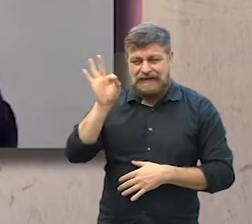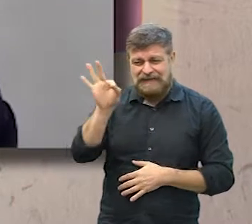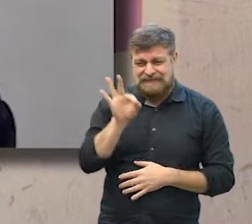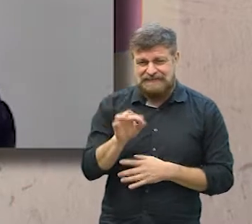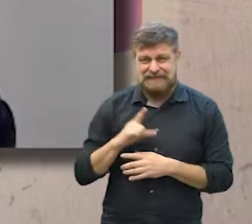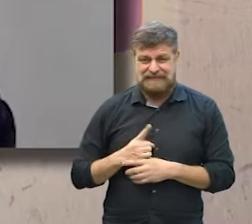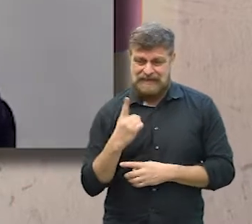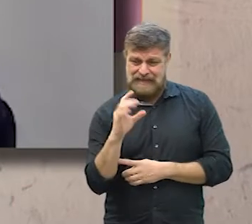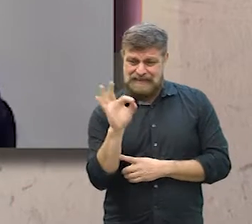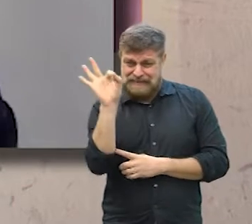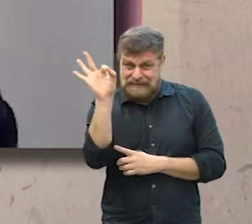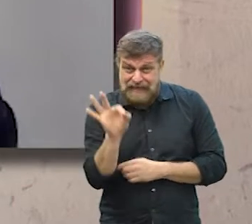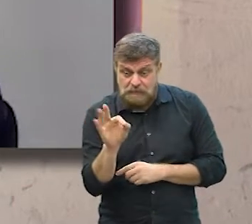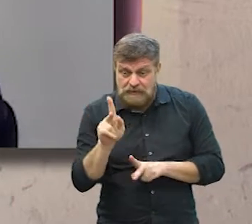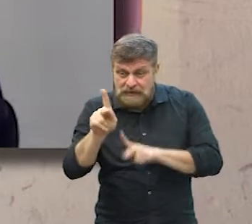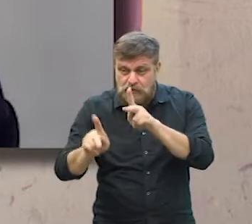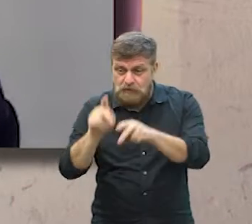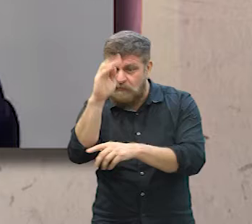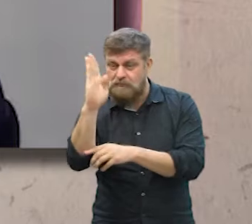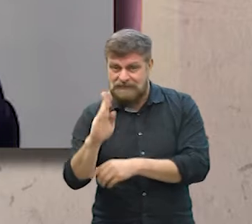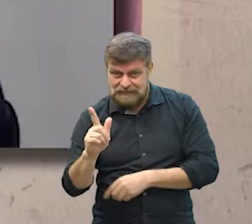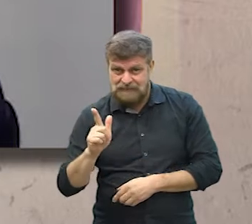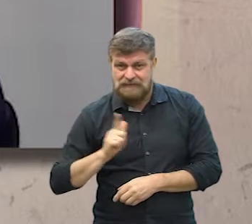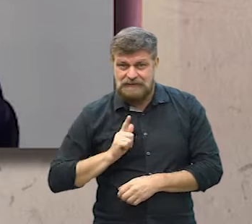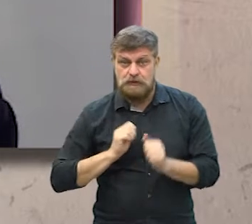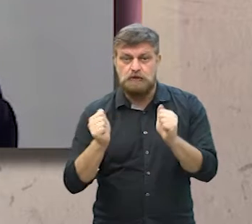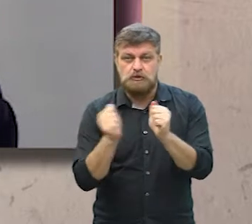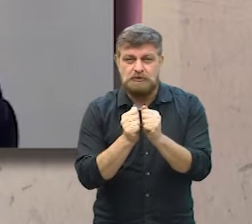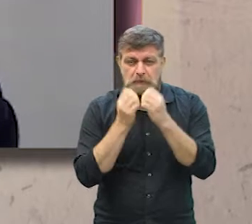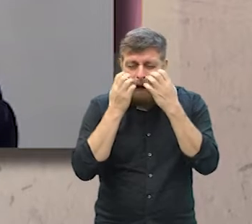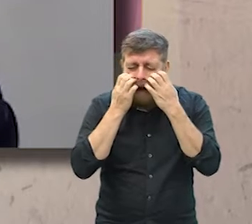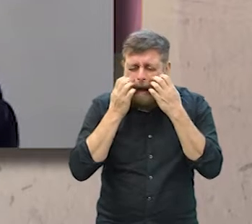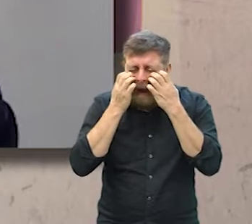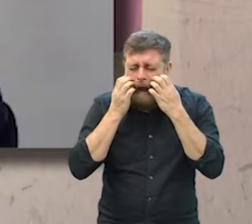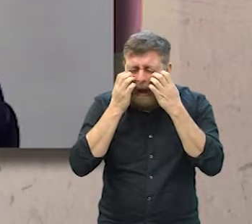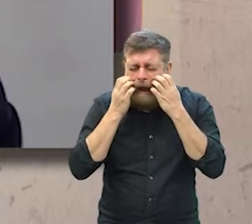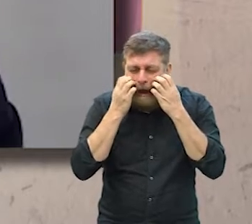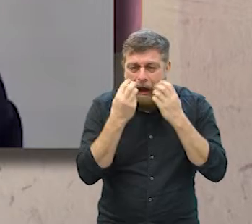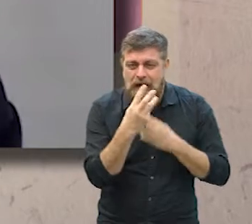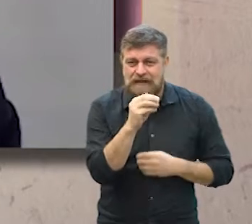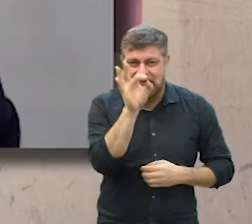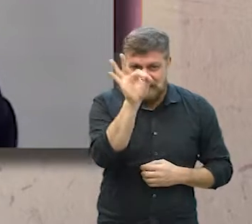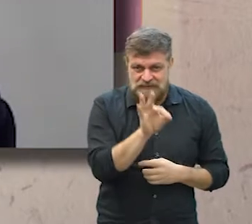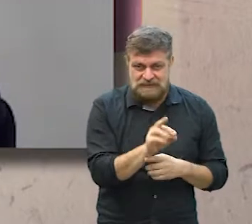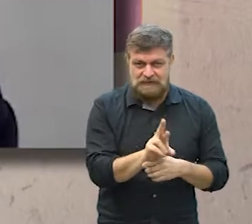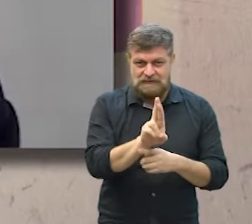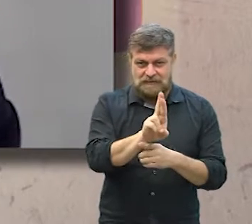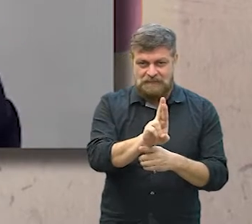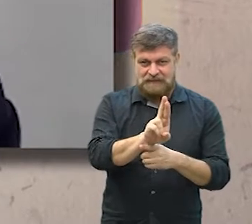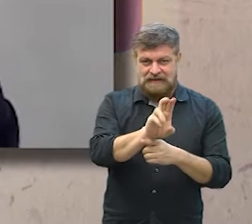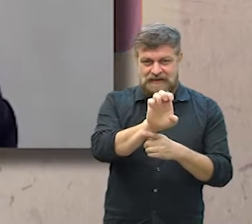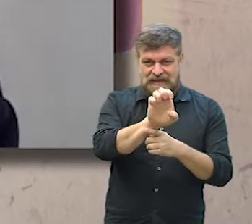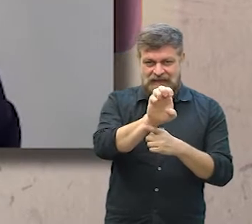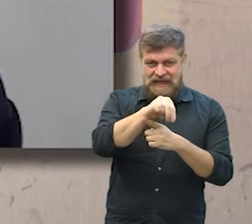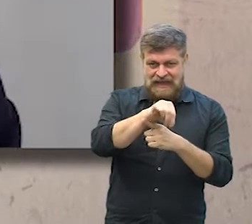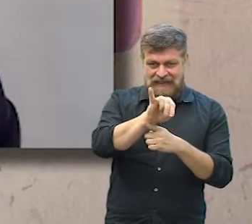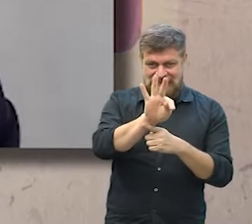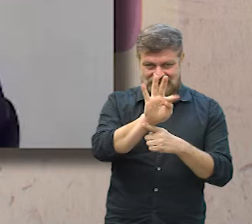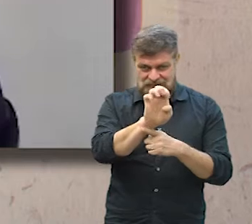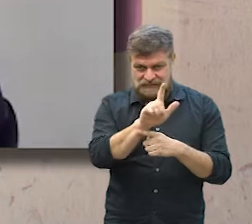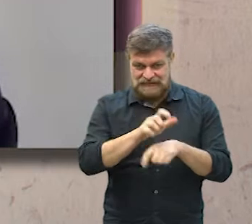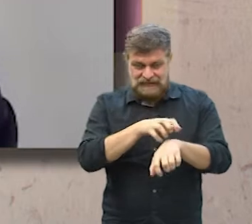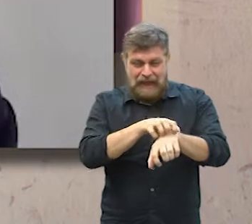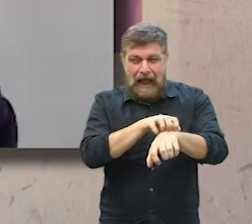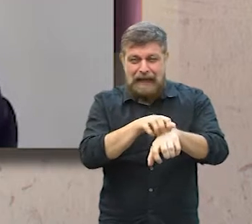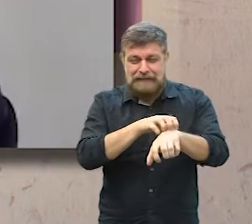ela cometa 10% da população e muitas vezes ela vem junto com a rinite, que acomete 30%, ou seja, 30% da população tem